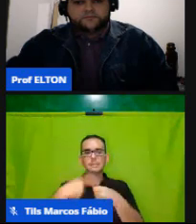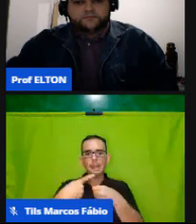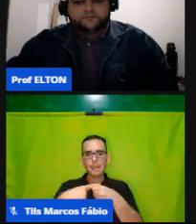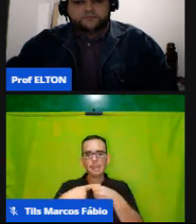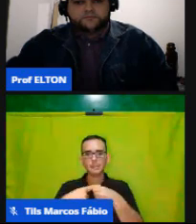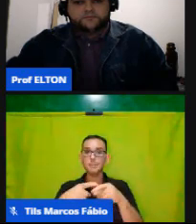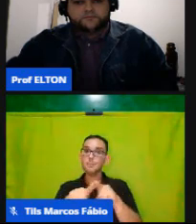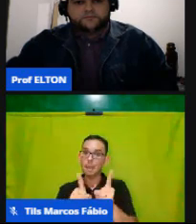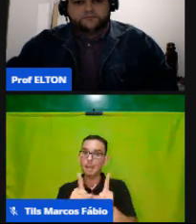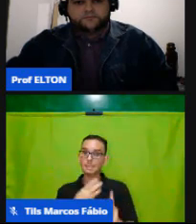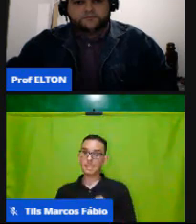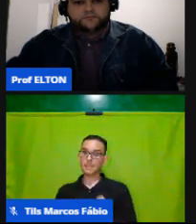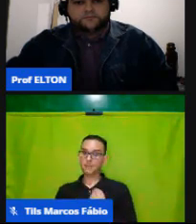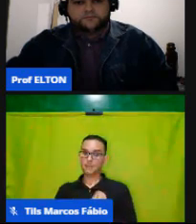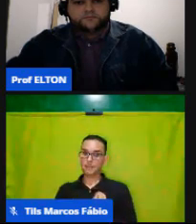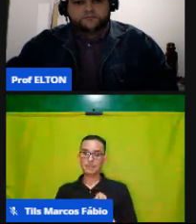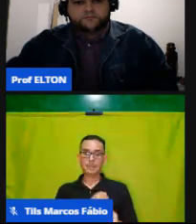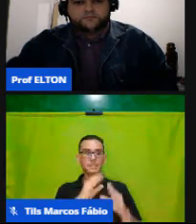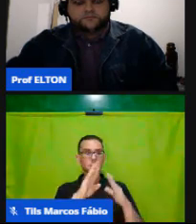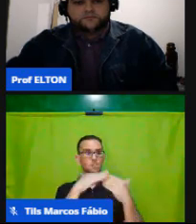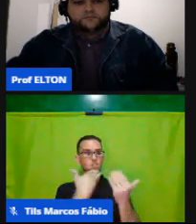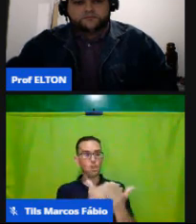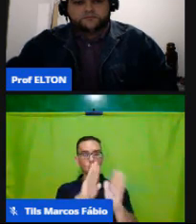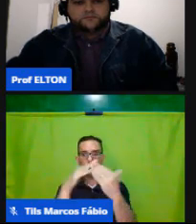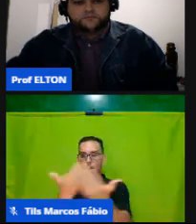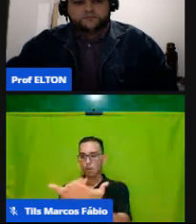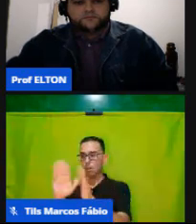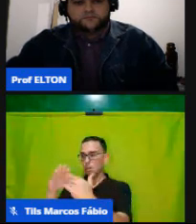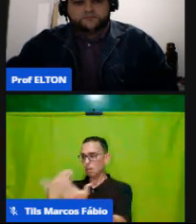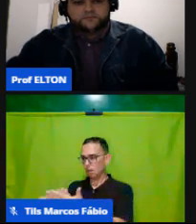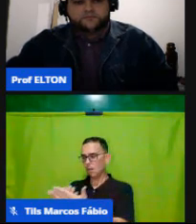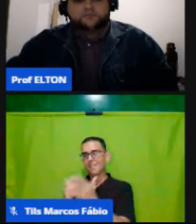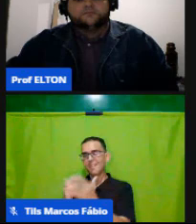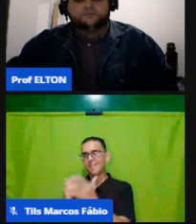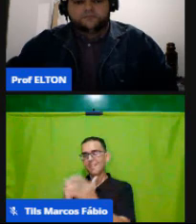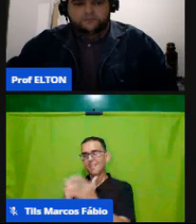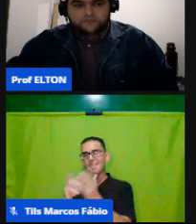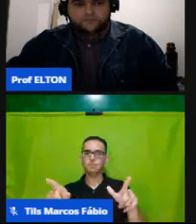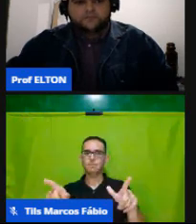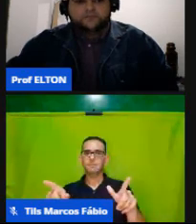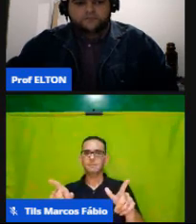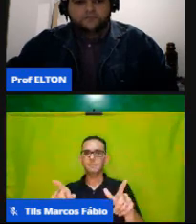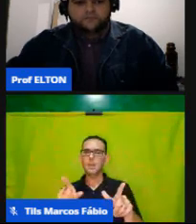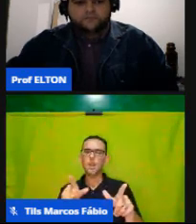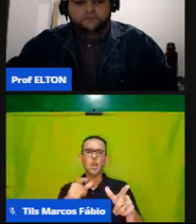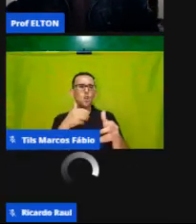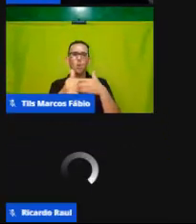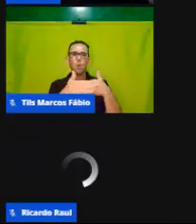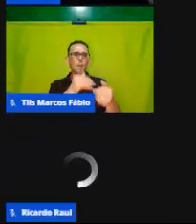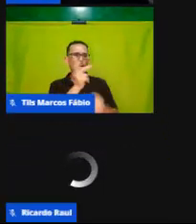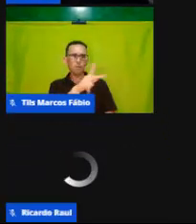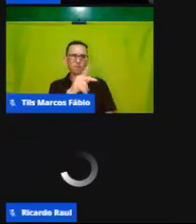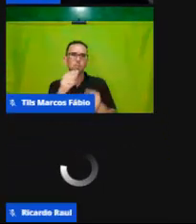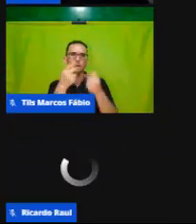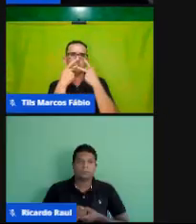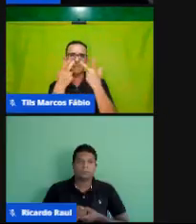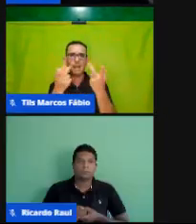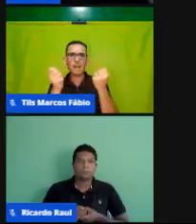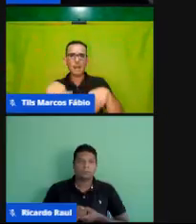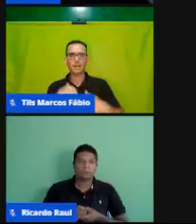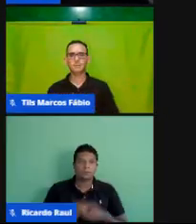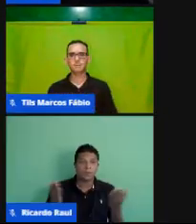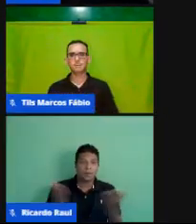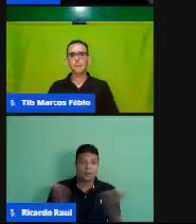locais de escola para escola são muito distintas, e isso qualquer professor pode dizer, né? Mas agora,